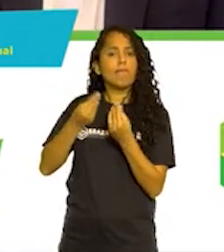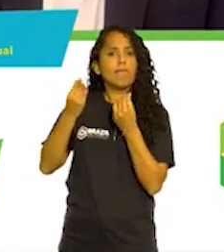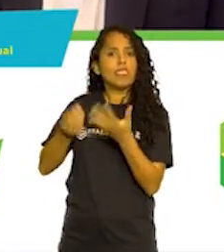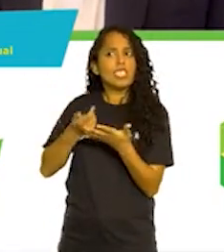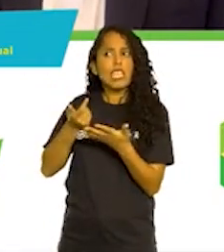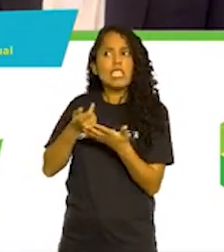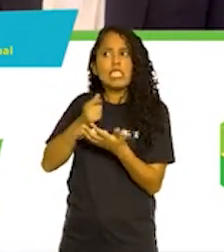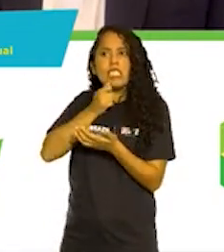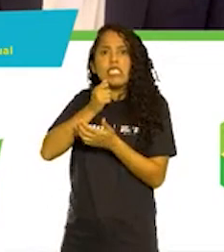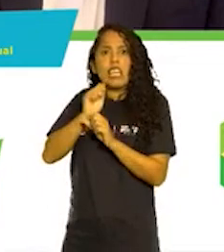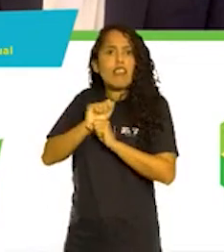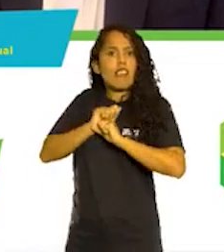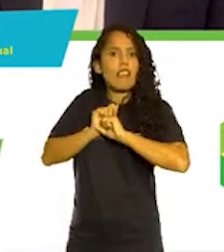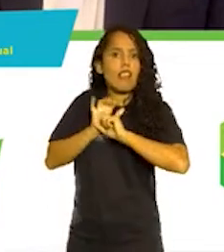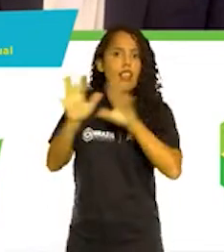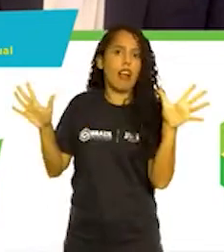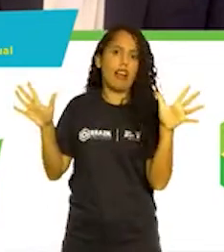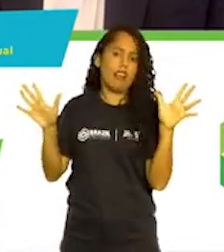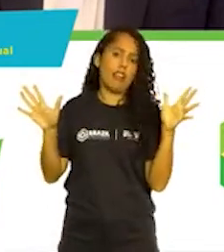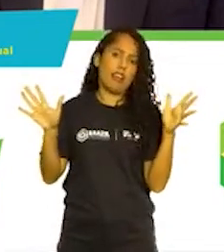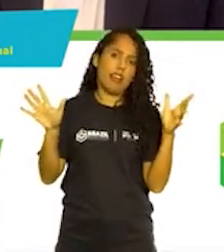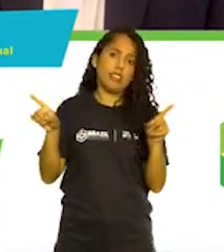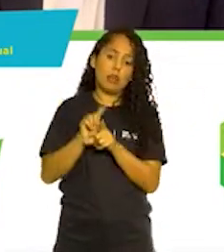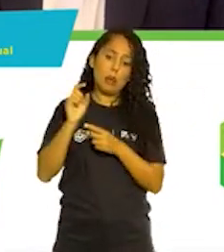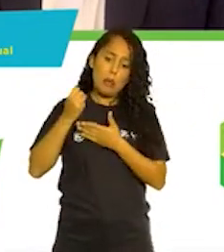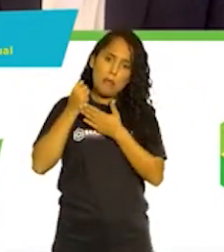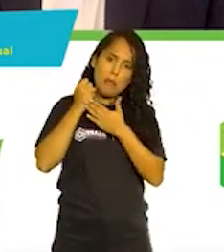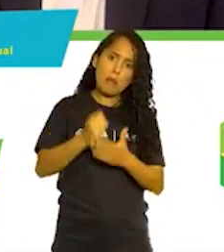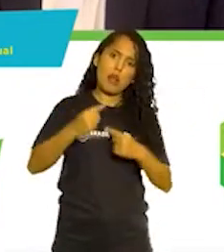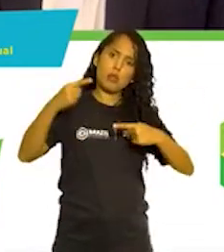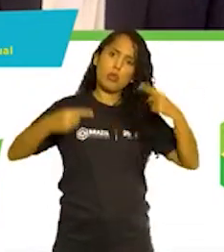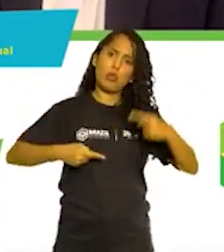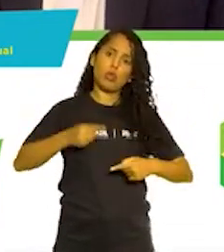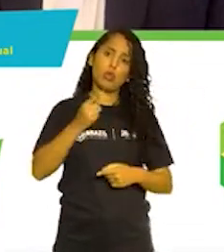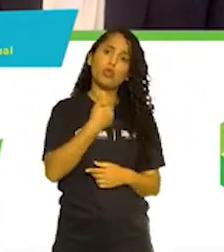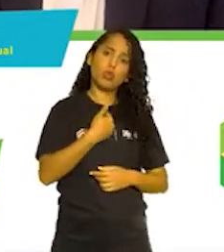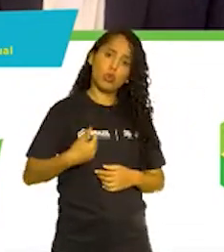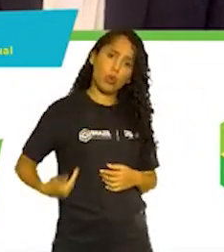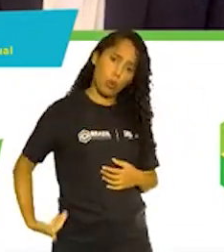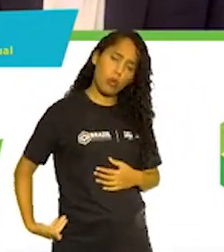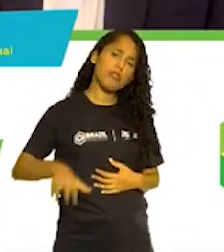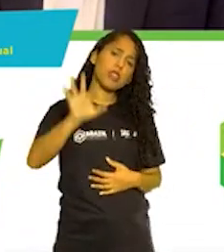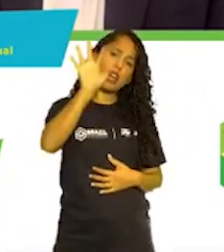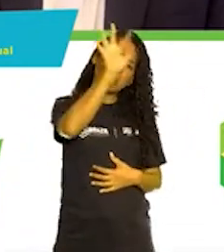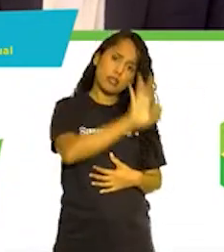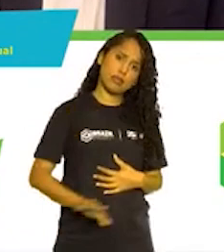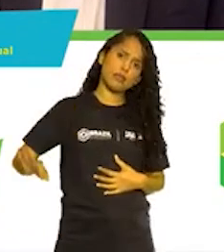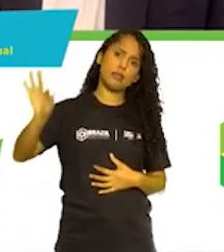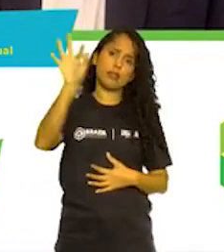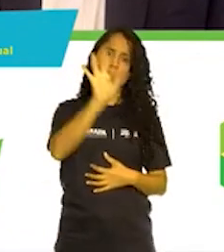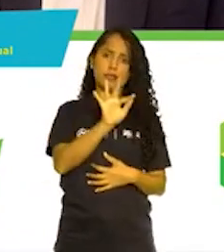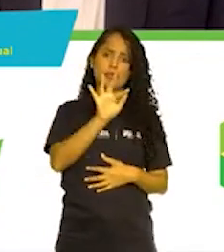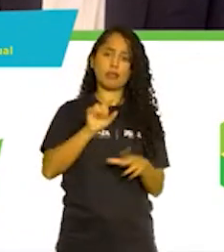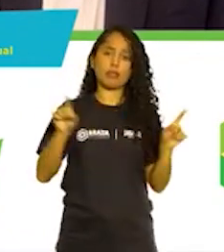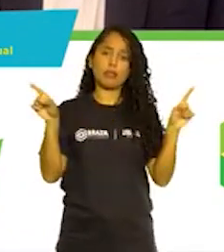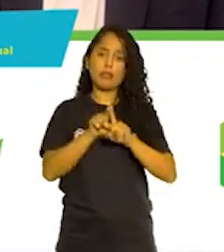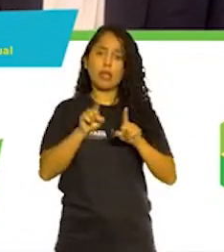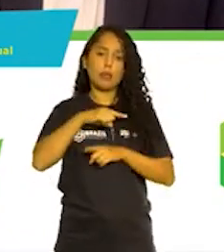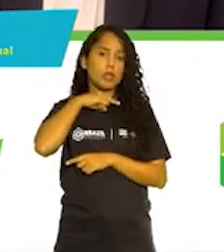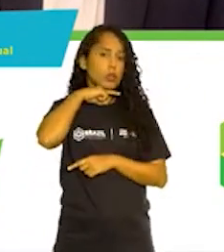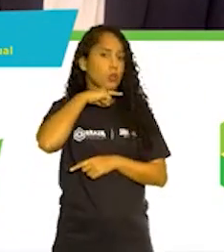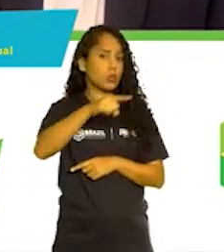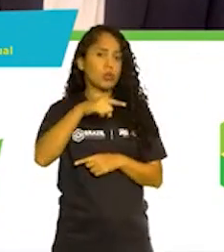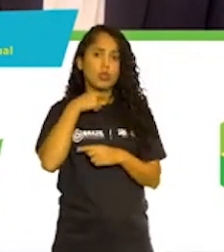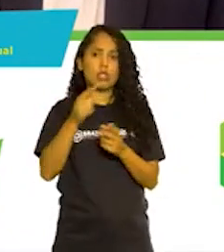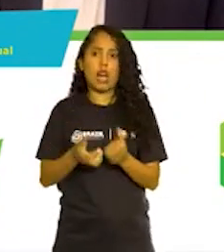uma clareza, né, e o peso político de um governo federal. Então, também não dá para abrir